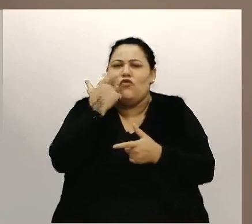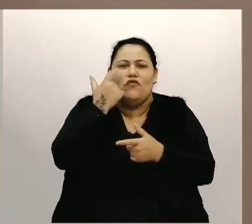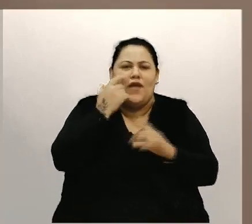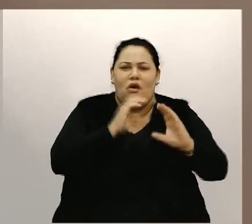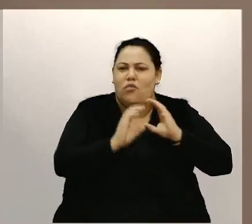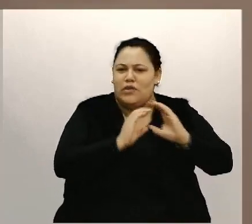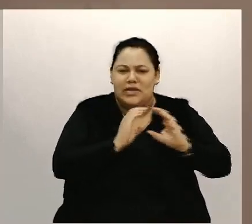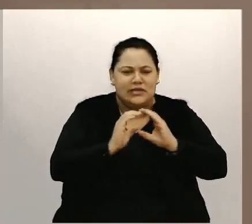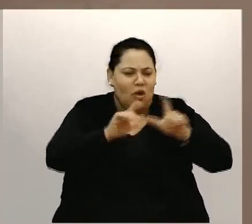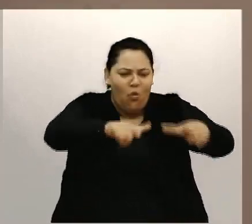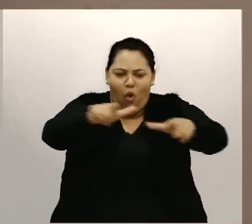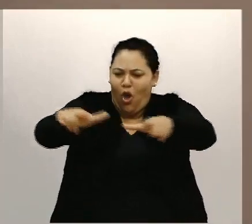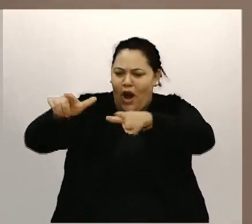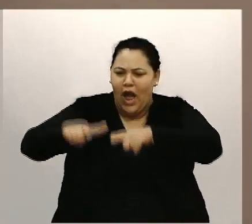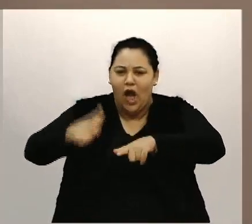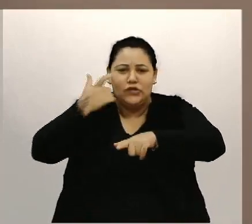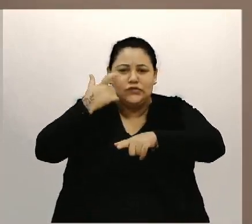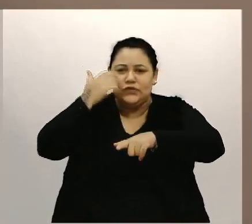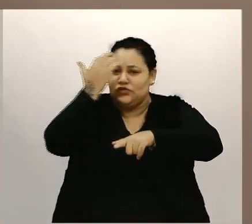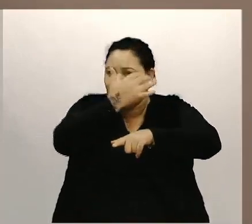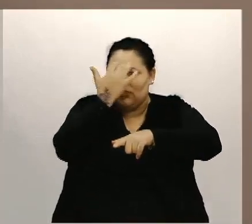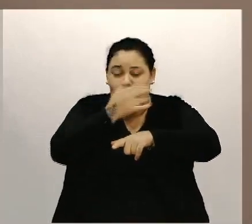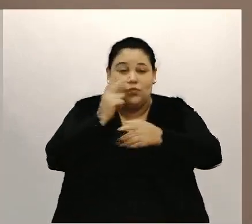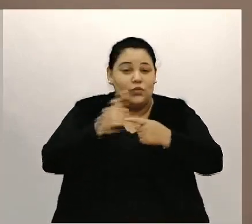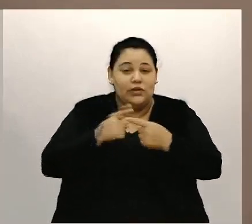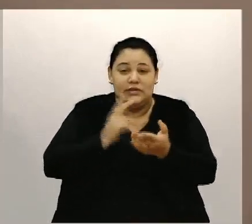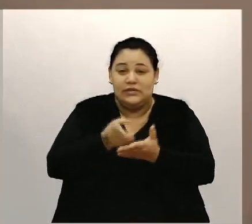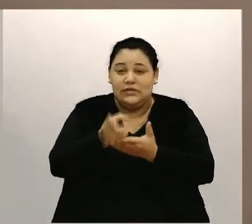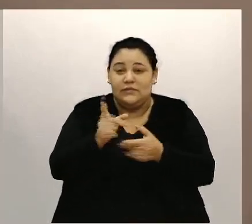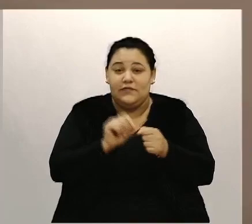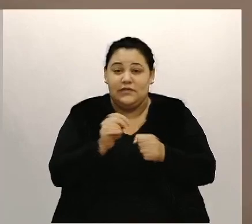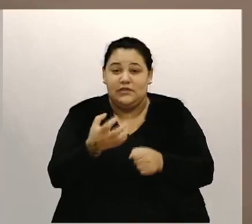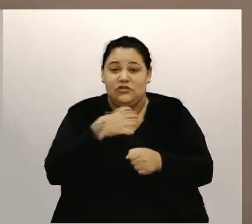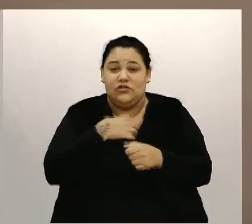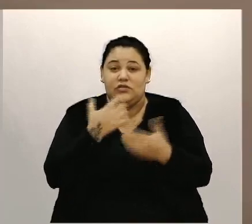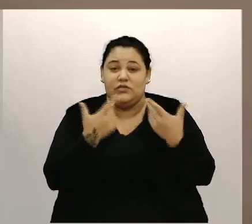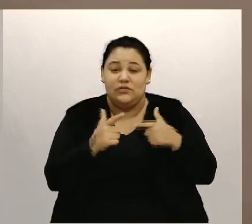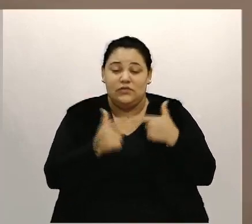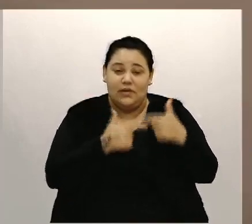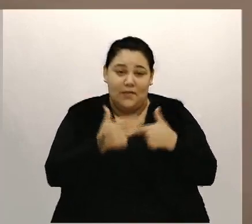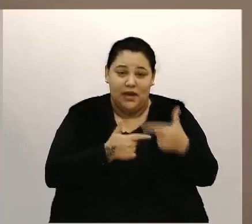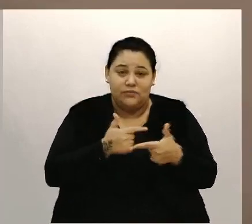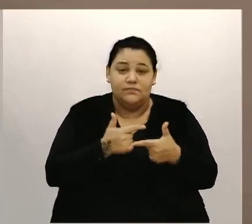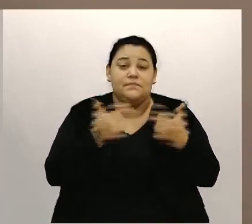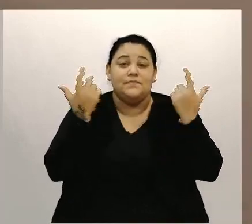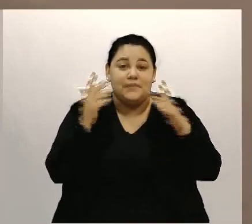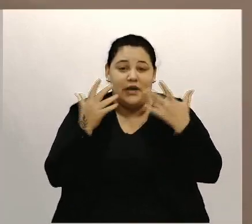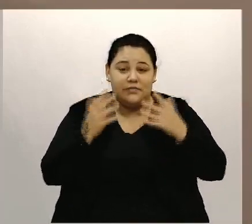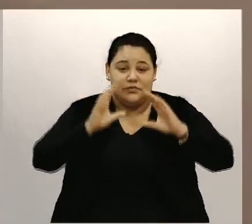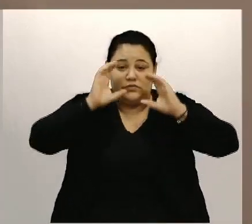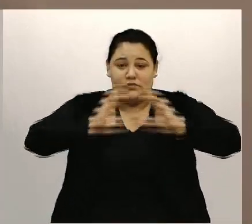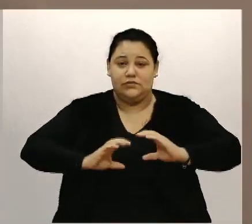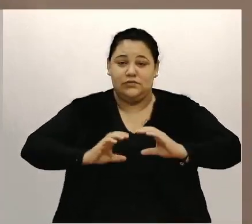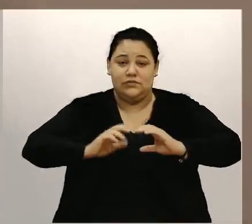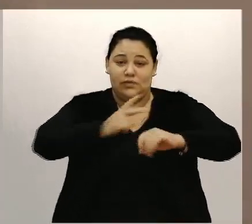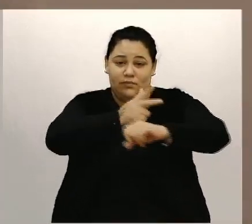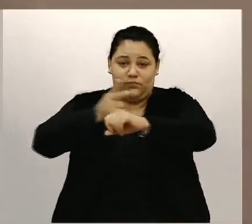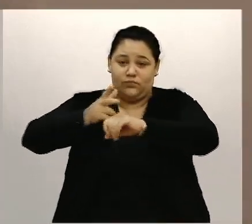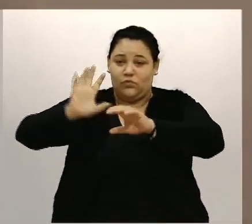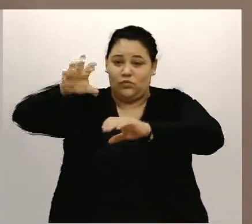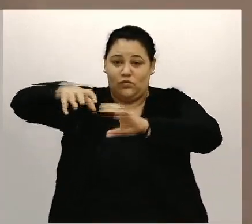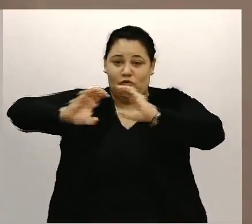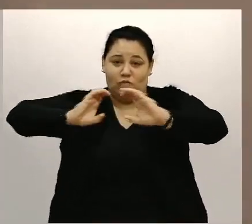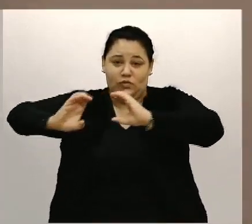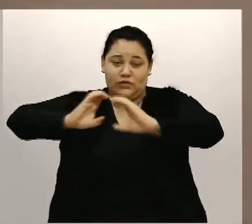os campos, porque ele sempre fez isso. Parabéns pela sua conduta, e a imprensa tem destacado isso. Não